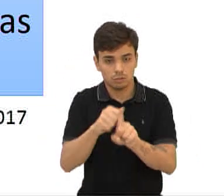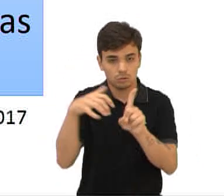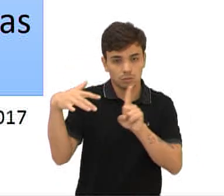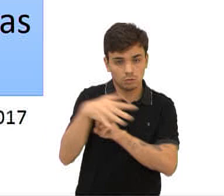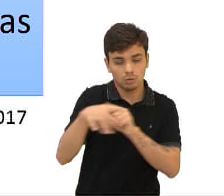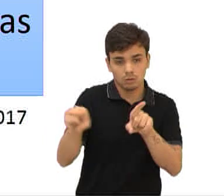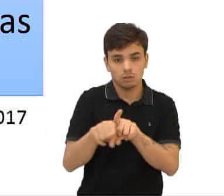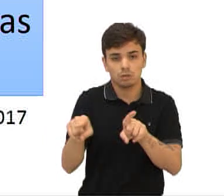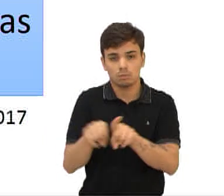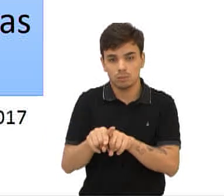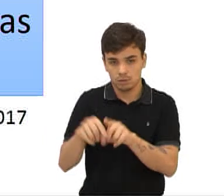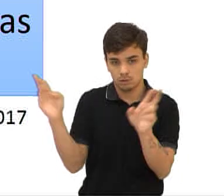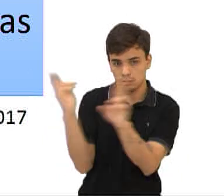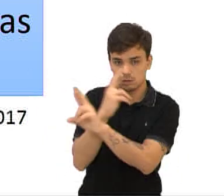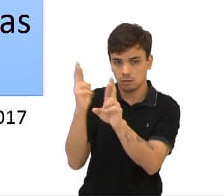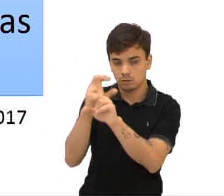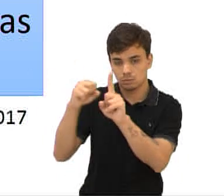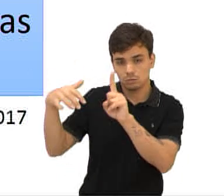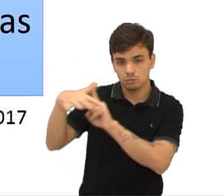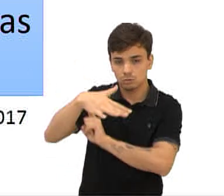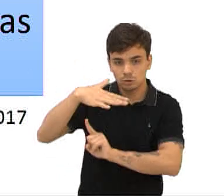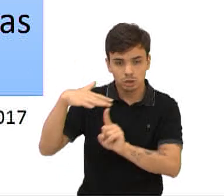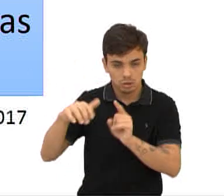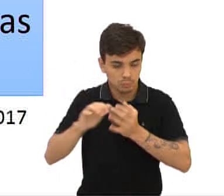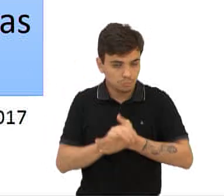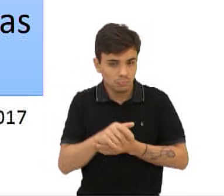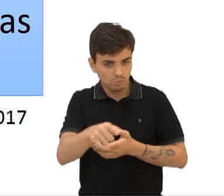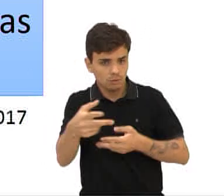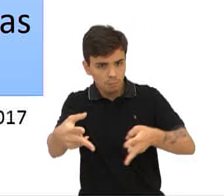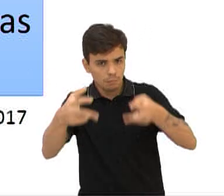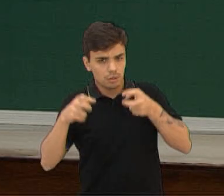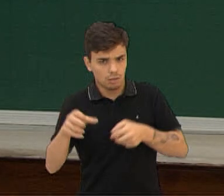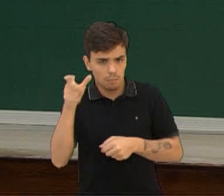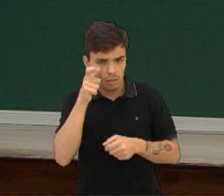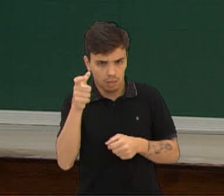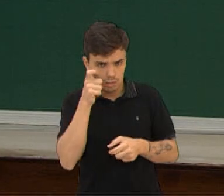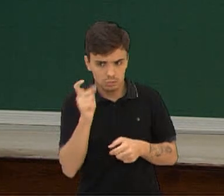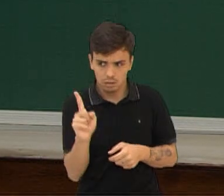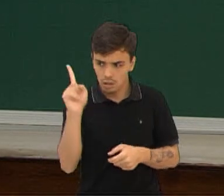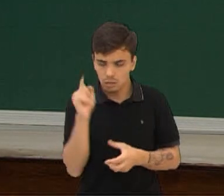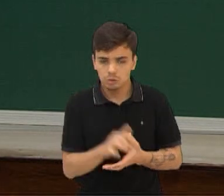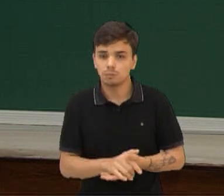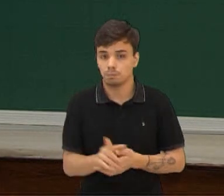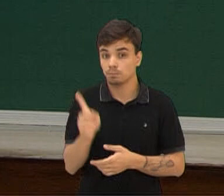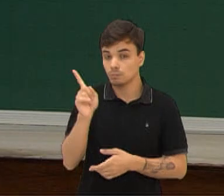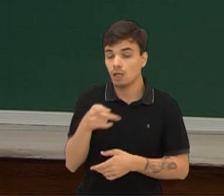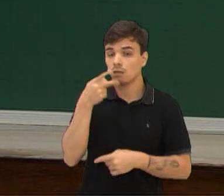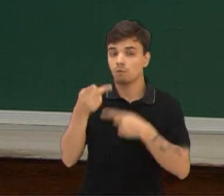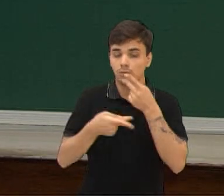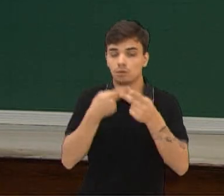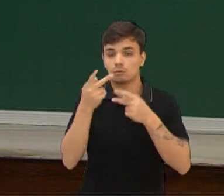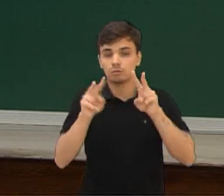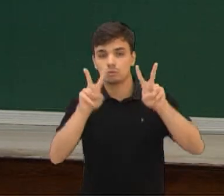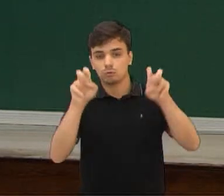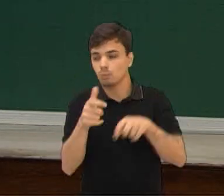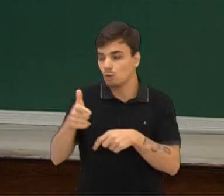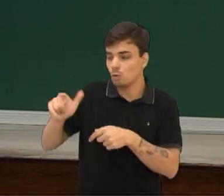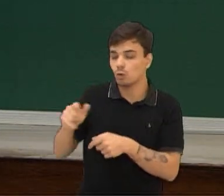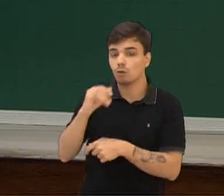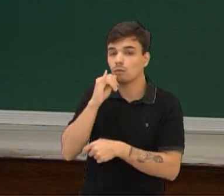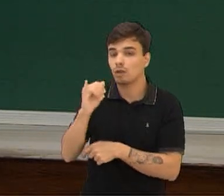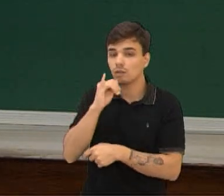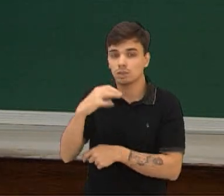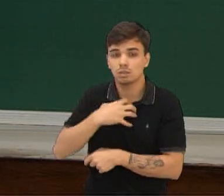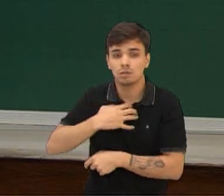históricos e as relações sociais. Vocês percebem que interessante aqui? Ele falou o que o outro disse à